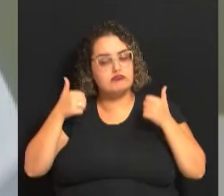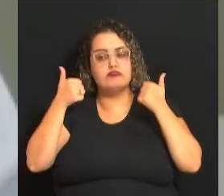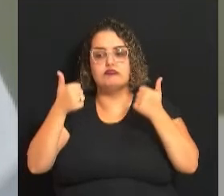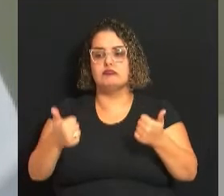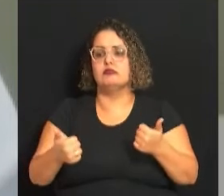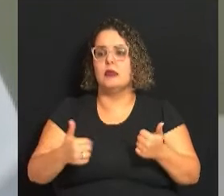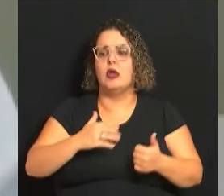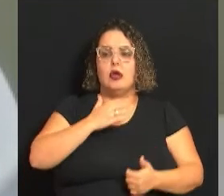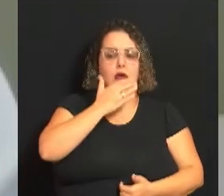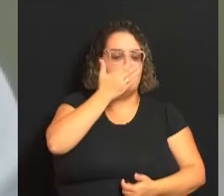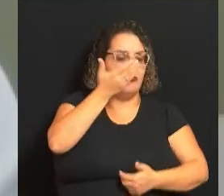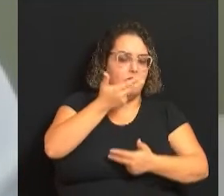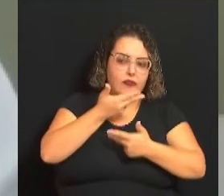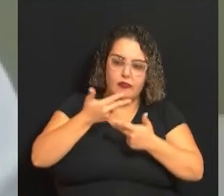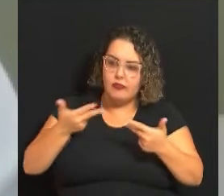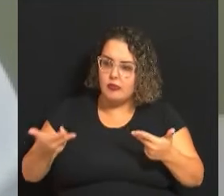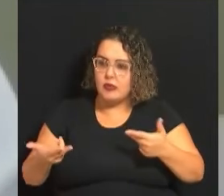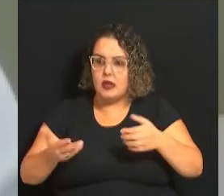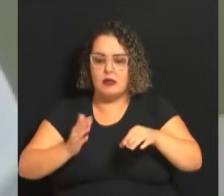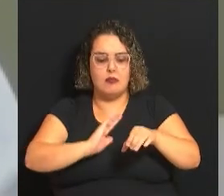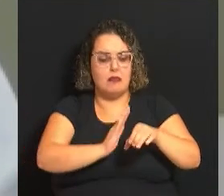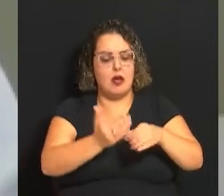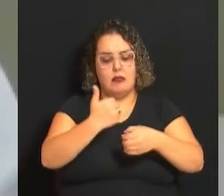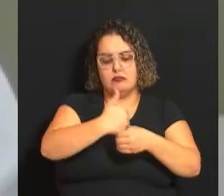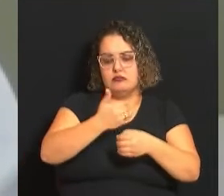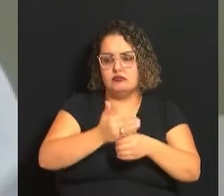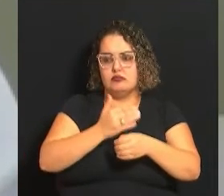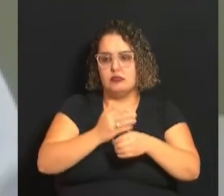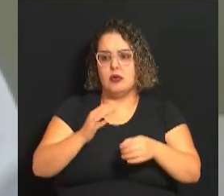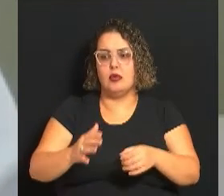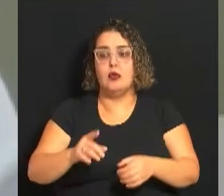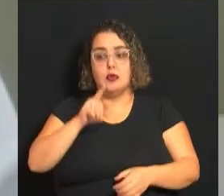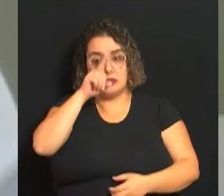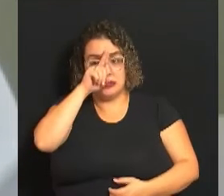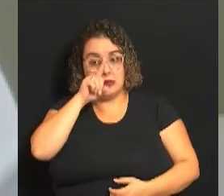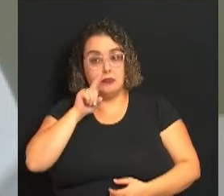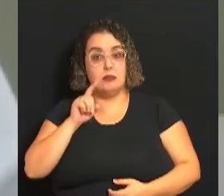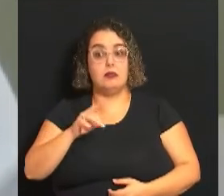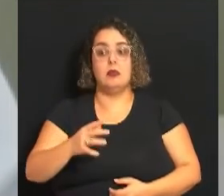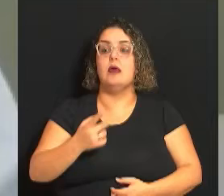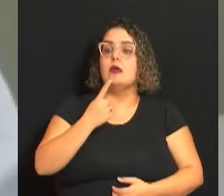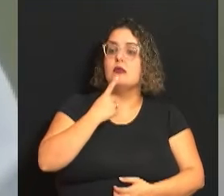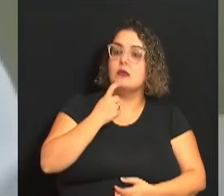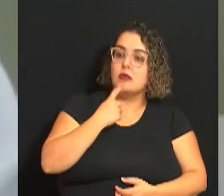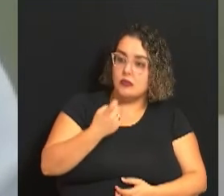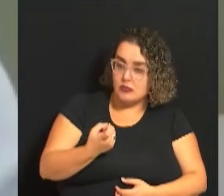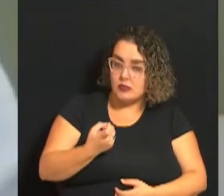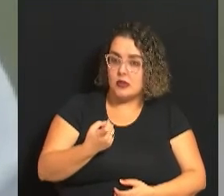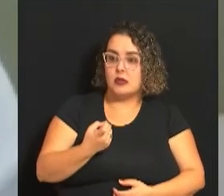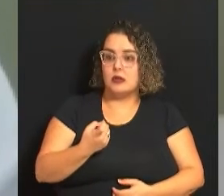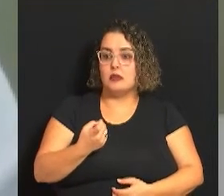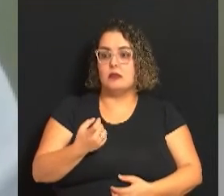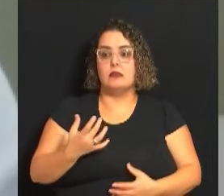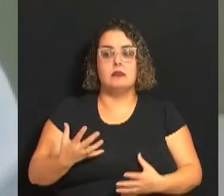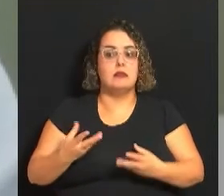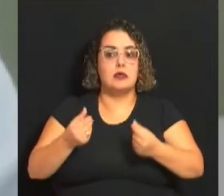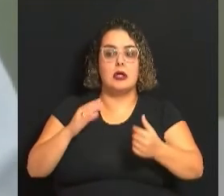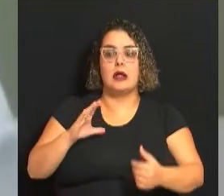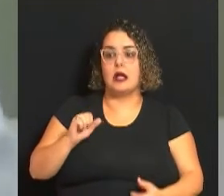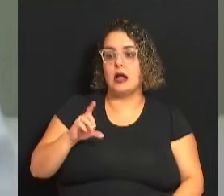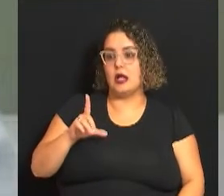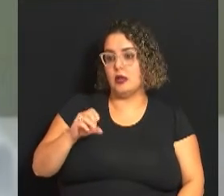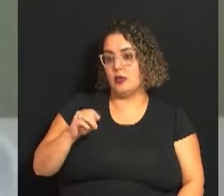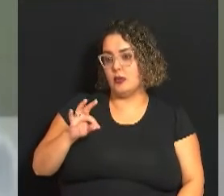frutas, de legumes, principalmente os amarelos, vermelhos, que são ricos em caroteno, que vai